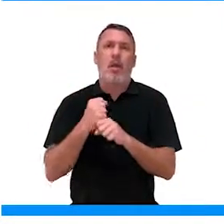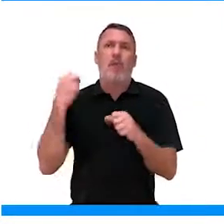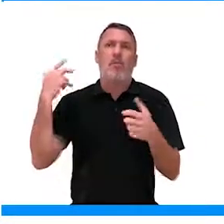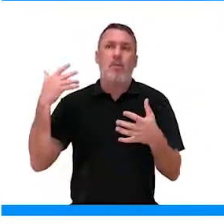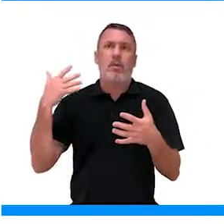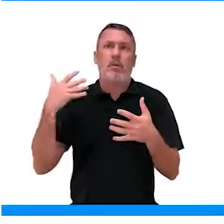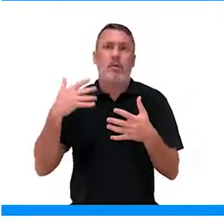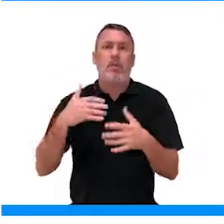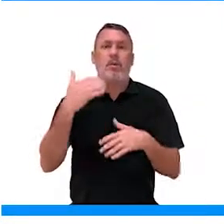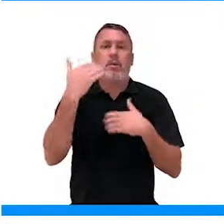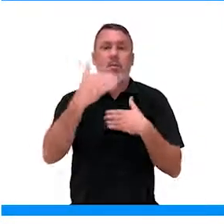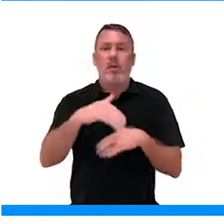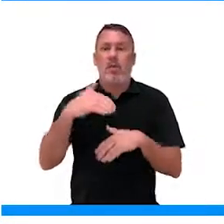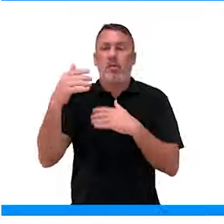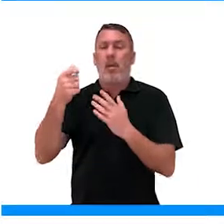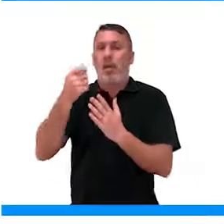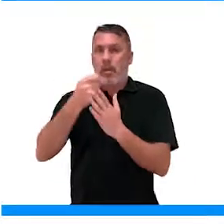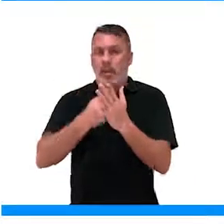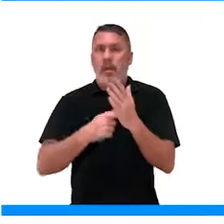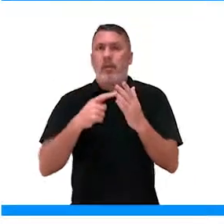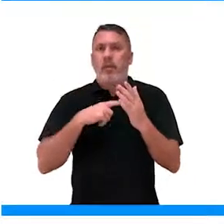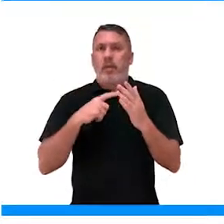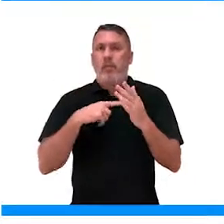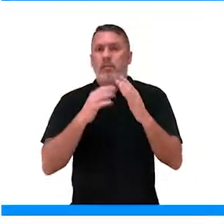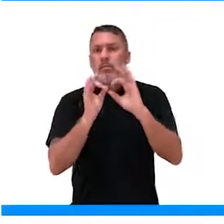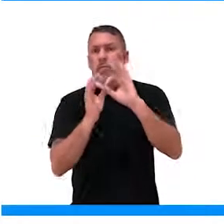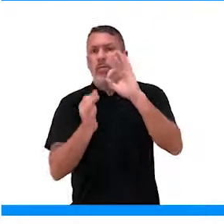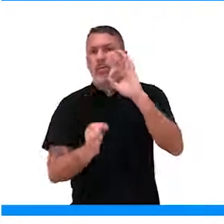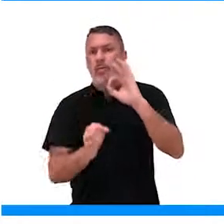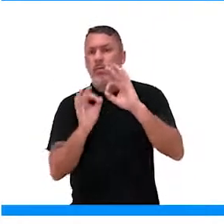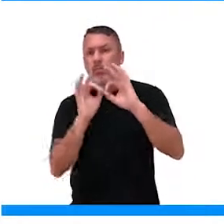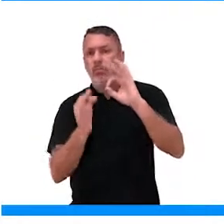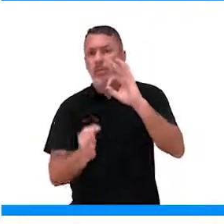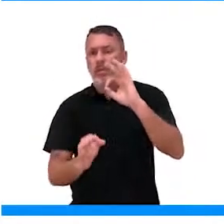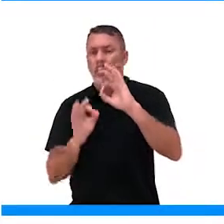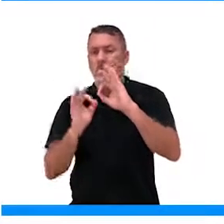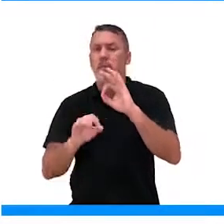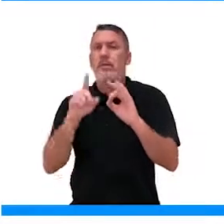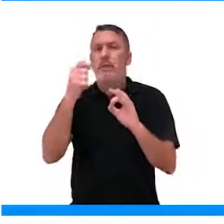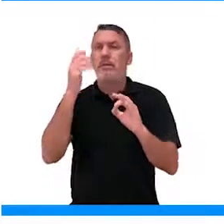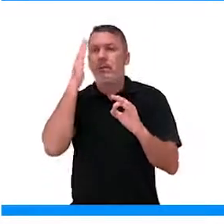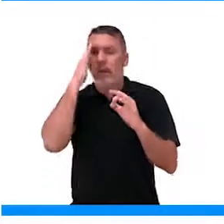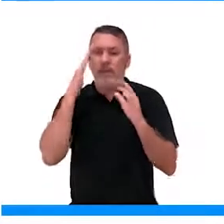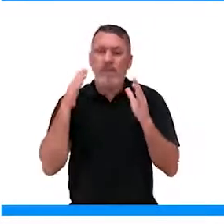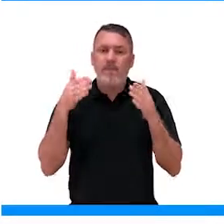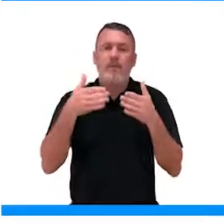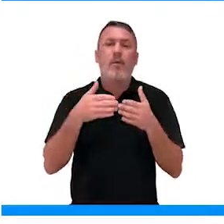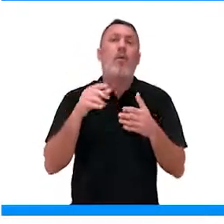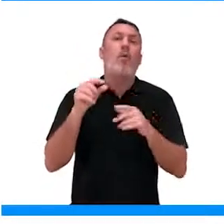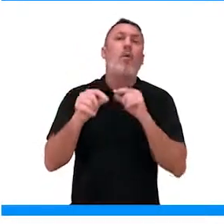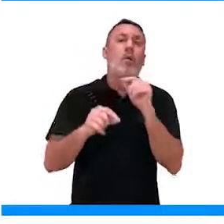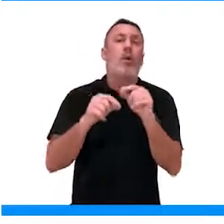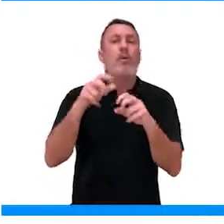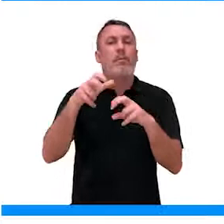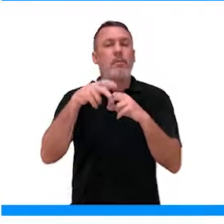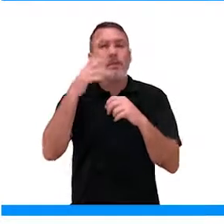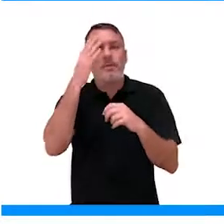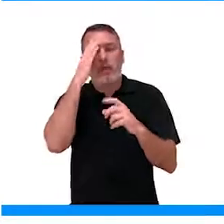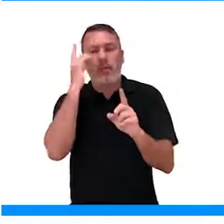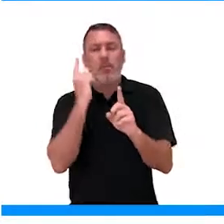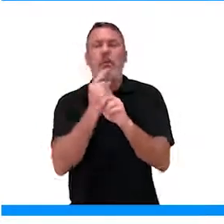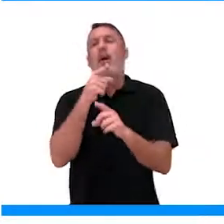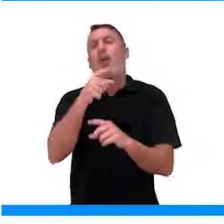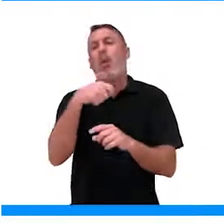com o passar do tempo, as provas de Enem têm colocado textos até grandes, né? Então o aluno ele tem que entender a abordagem e para isso é